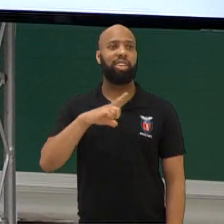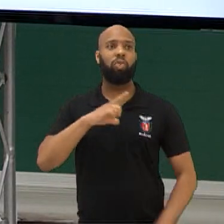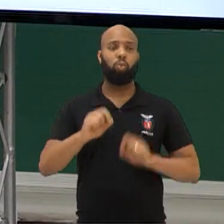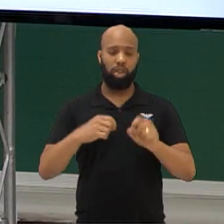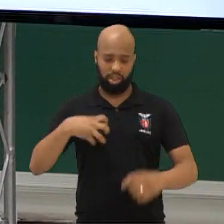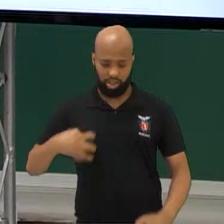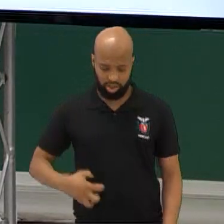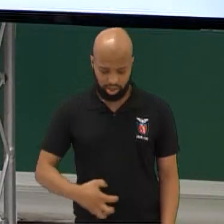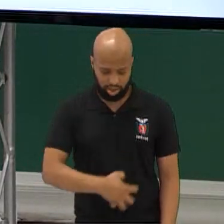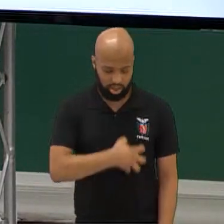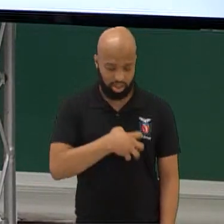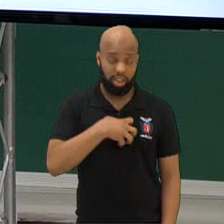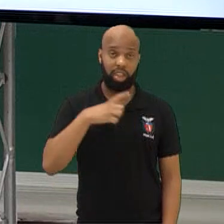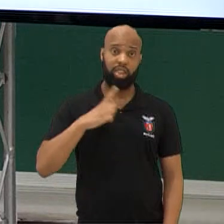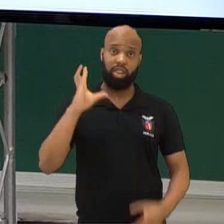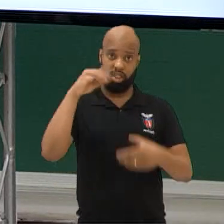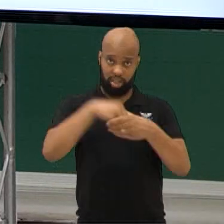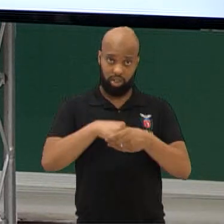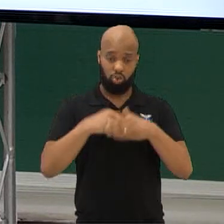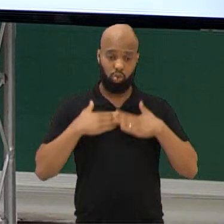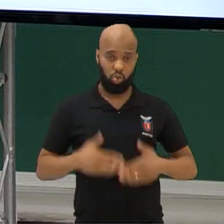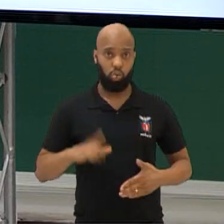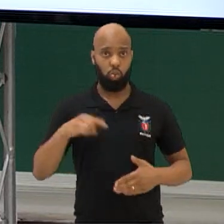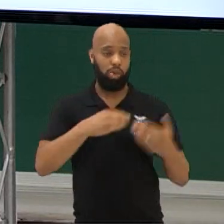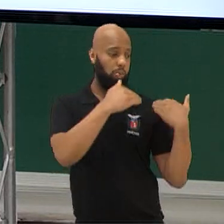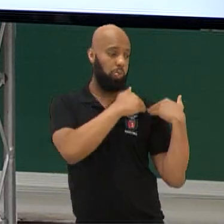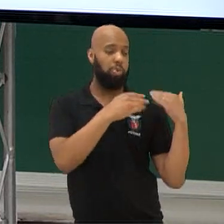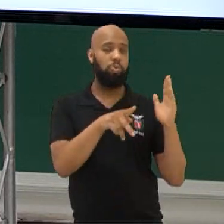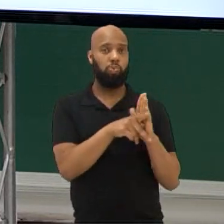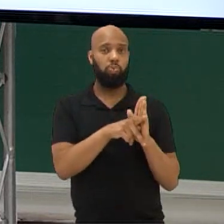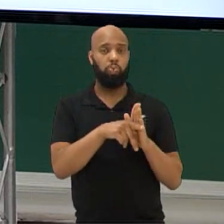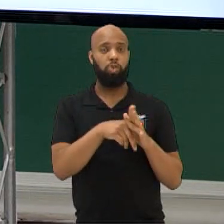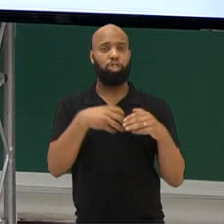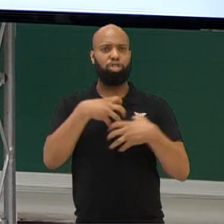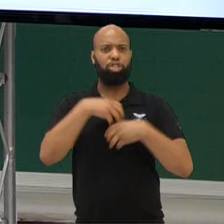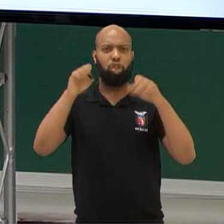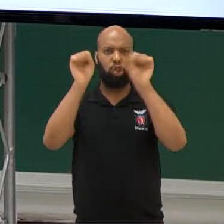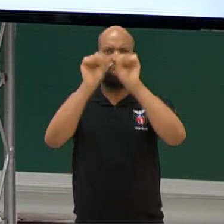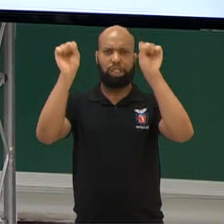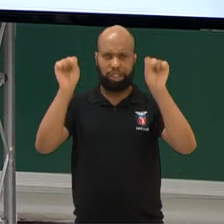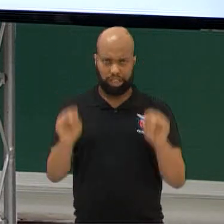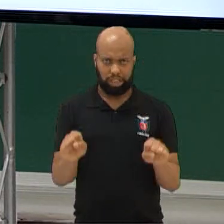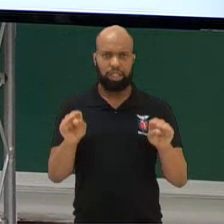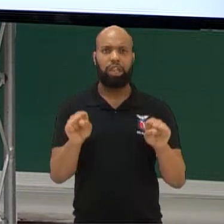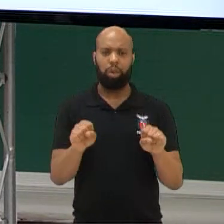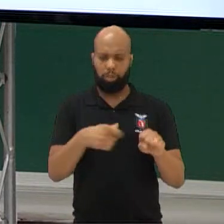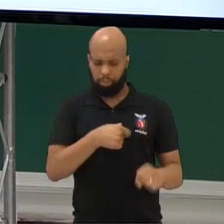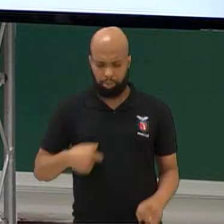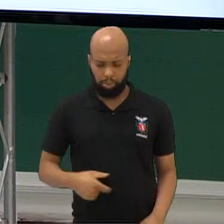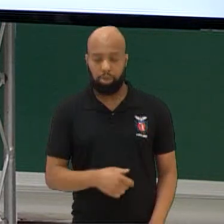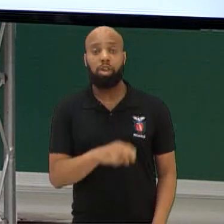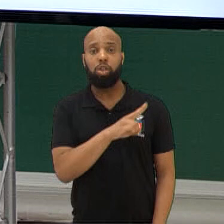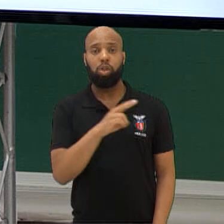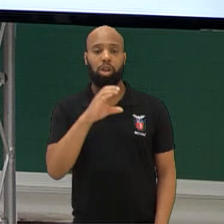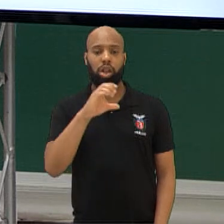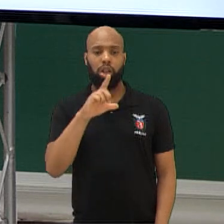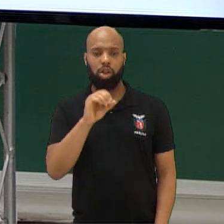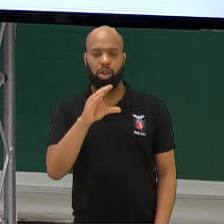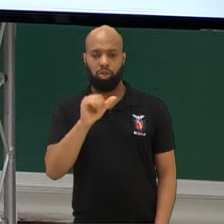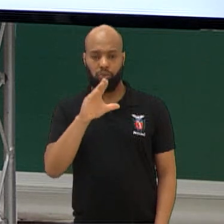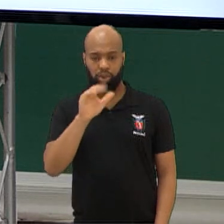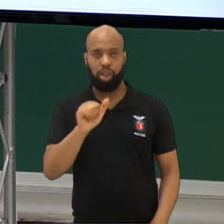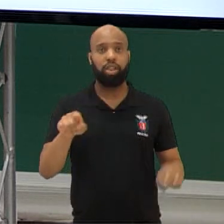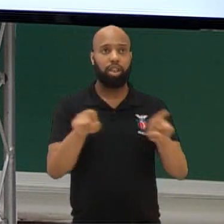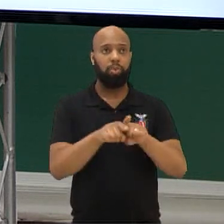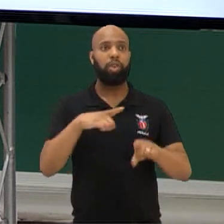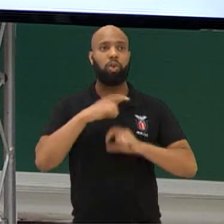órgão que é responsável tanto pelo sistema digestório, tá? Que é a cloaca, que ele também vai ser responsável pela terminação